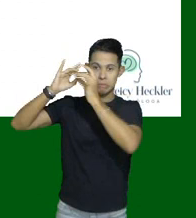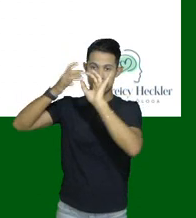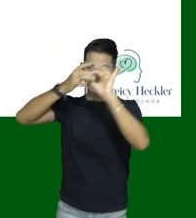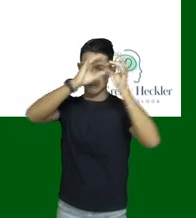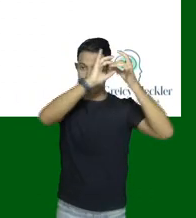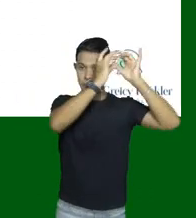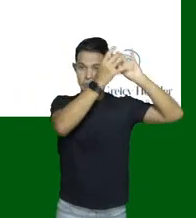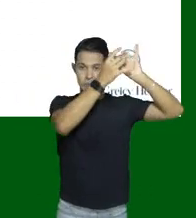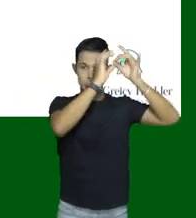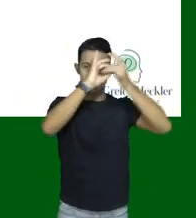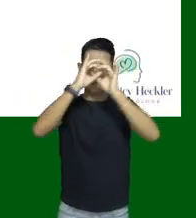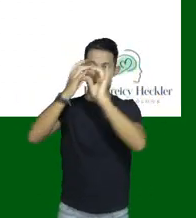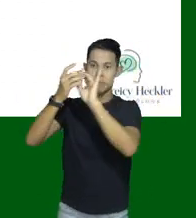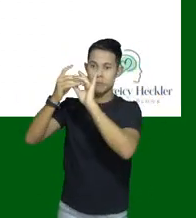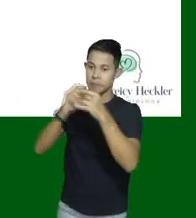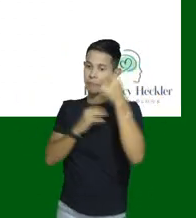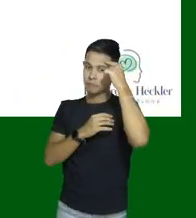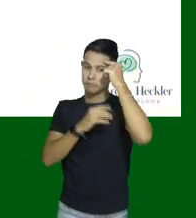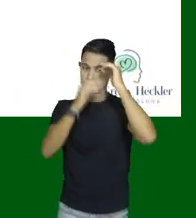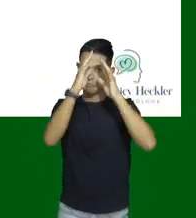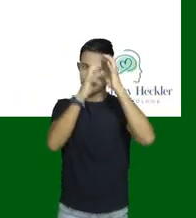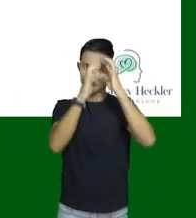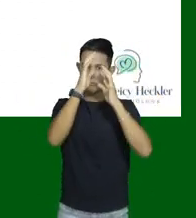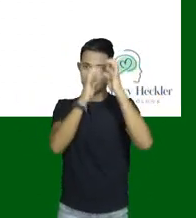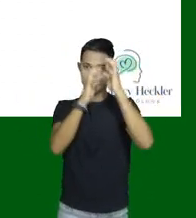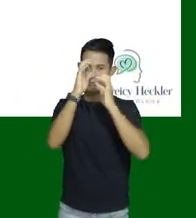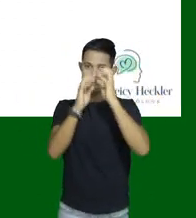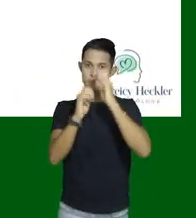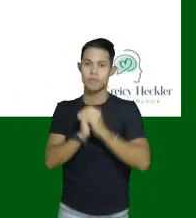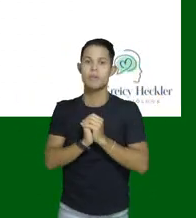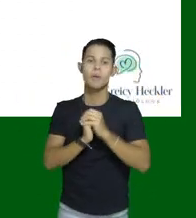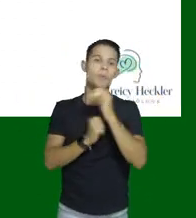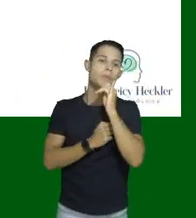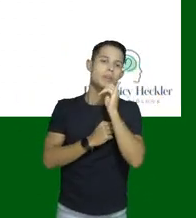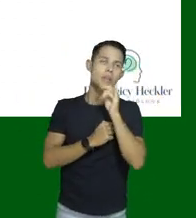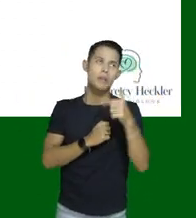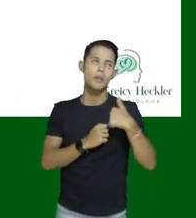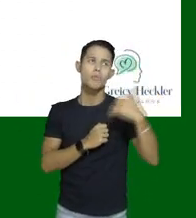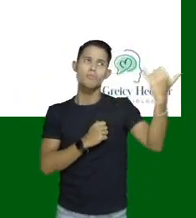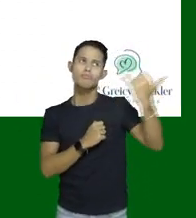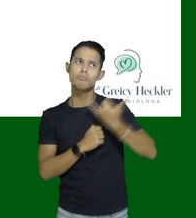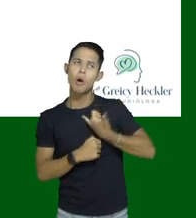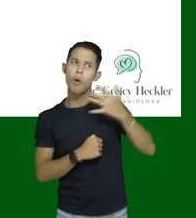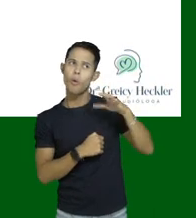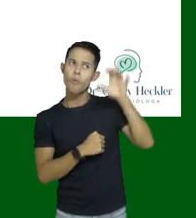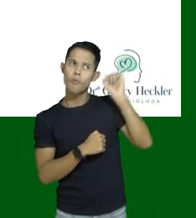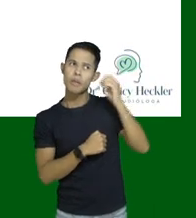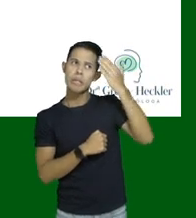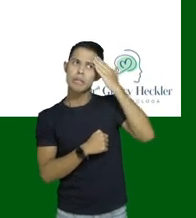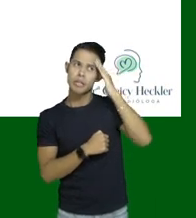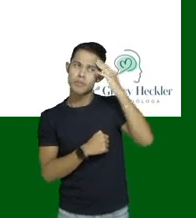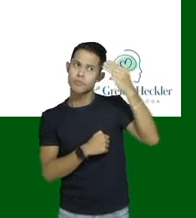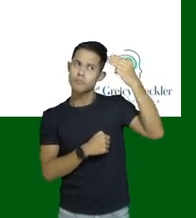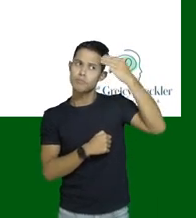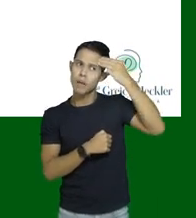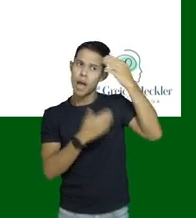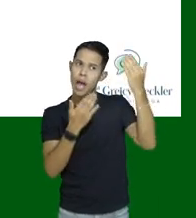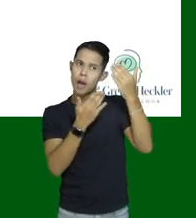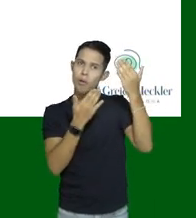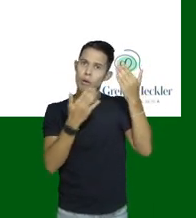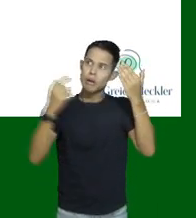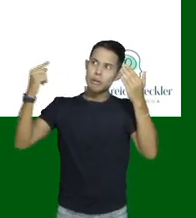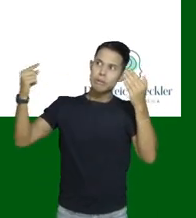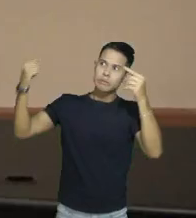lá uma resposta. Tá, então tá, eu ouvi, eu entendi, eu armazenei, agora eu tenho que juntar com aquilo que eu já tinha